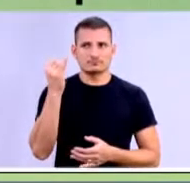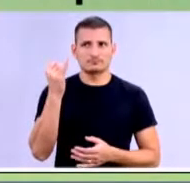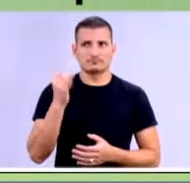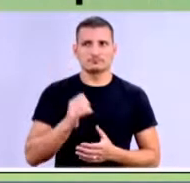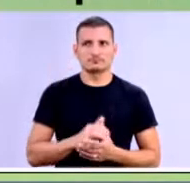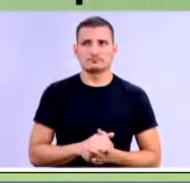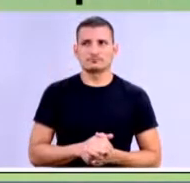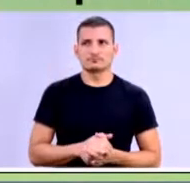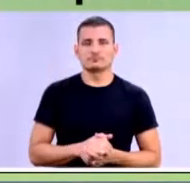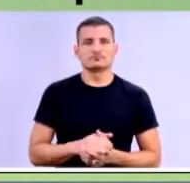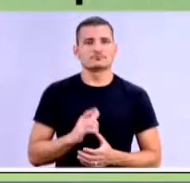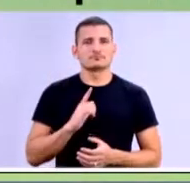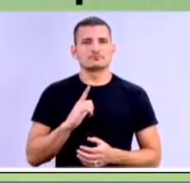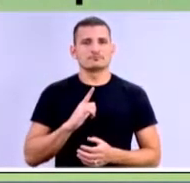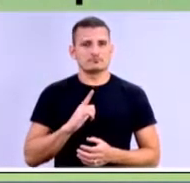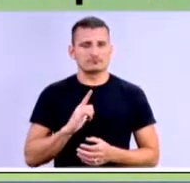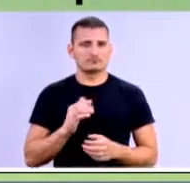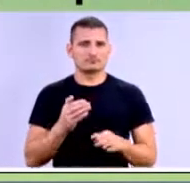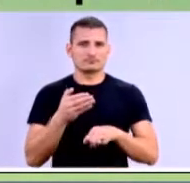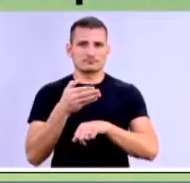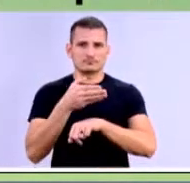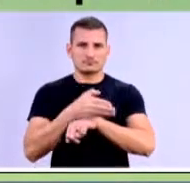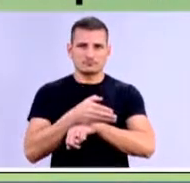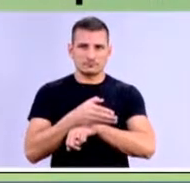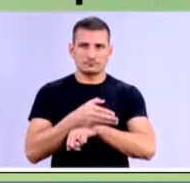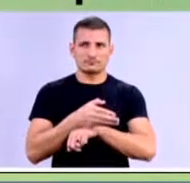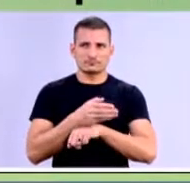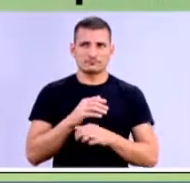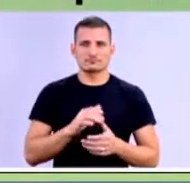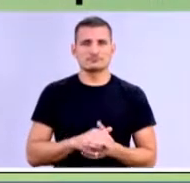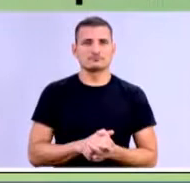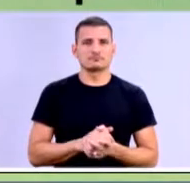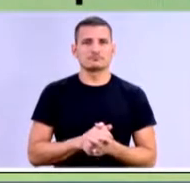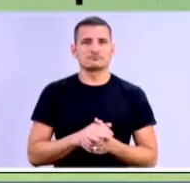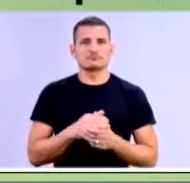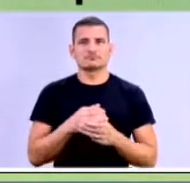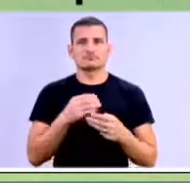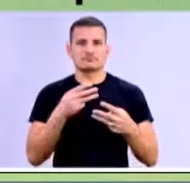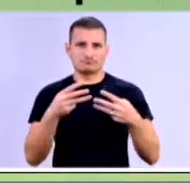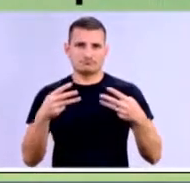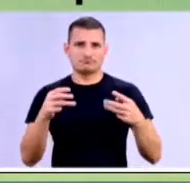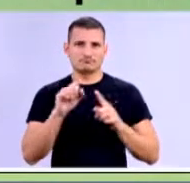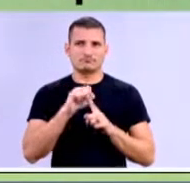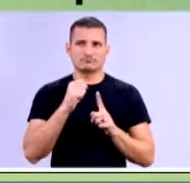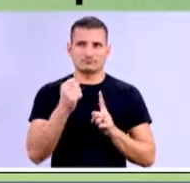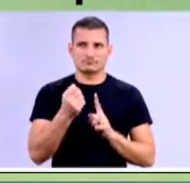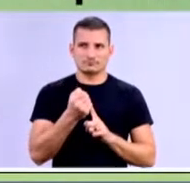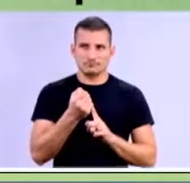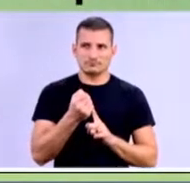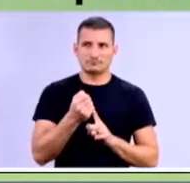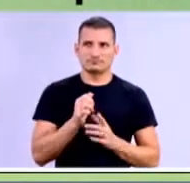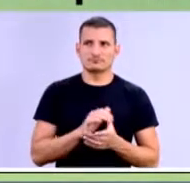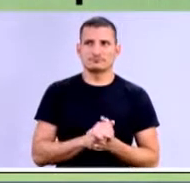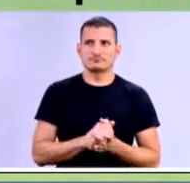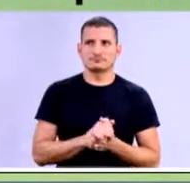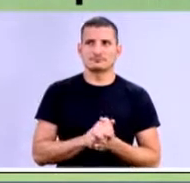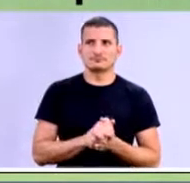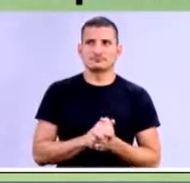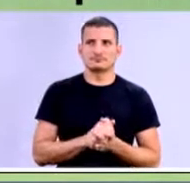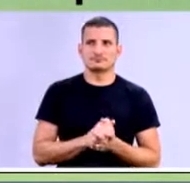a participação em mídias sociais em nada se assemelha a